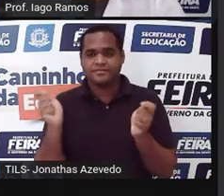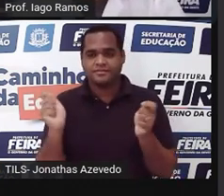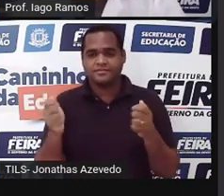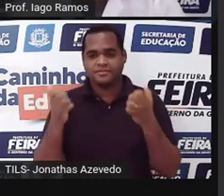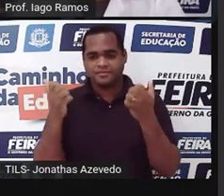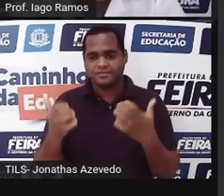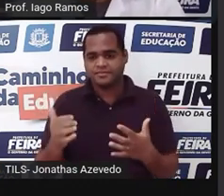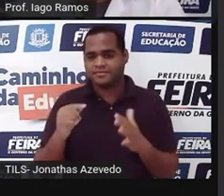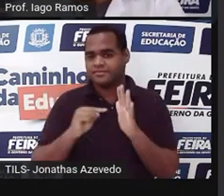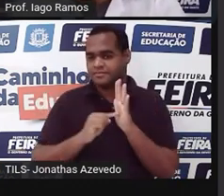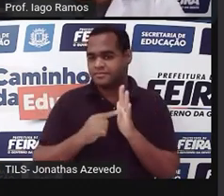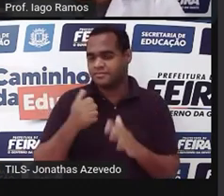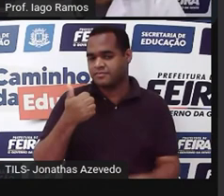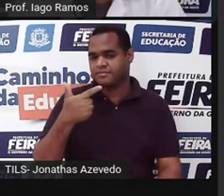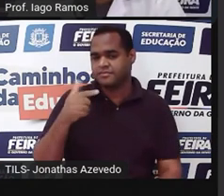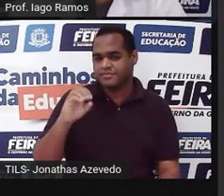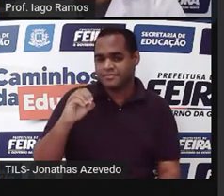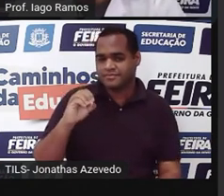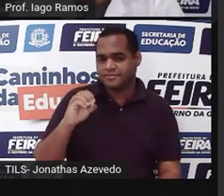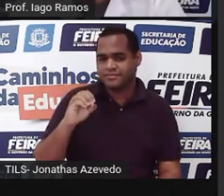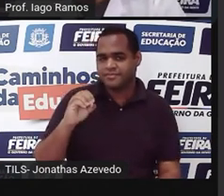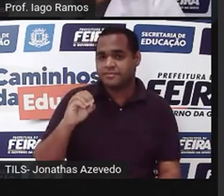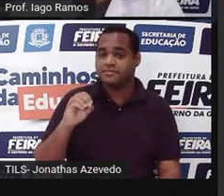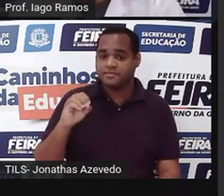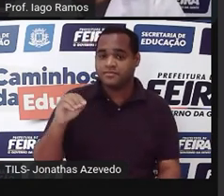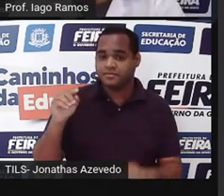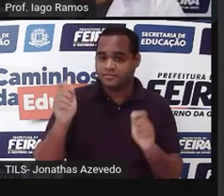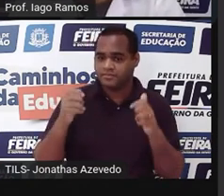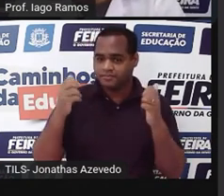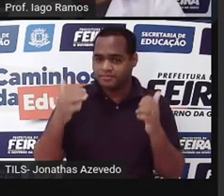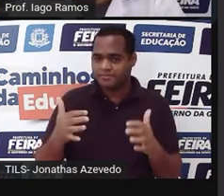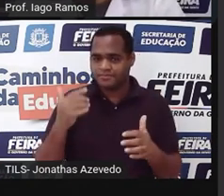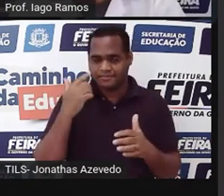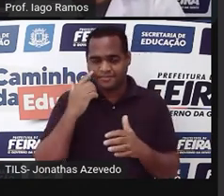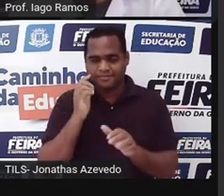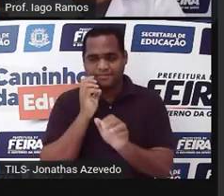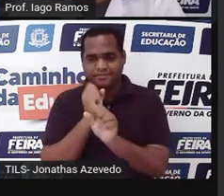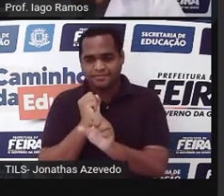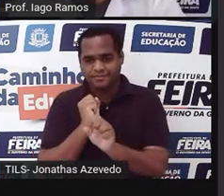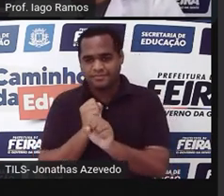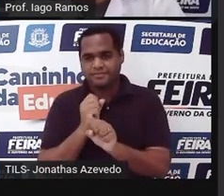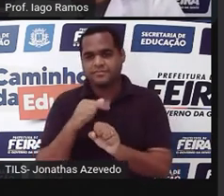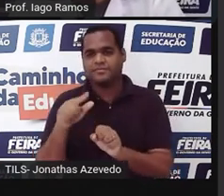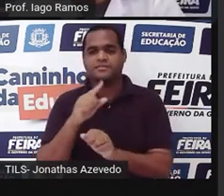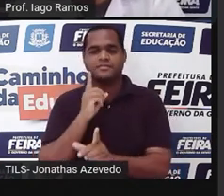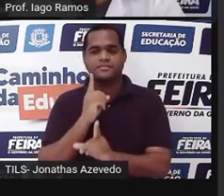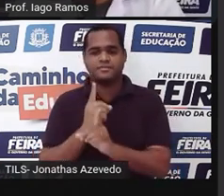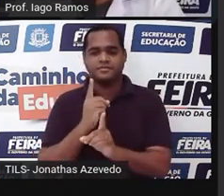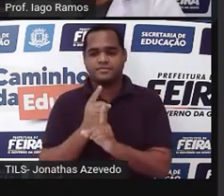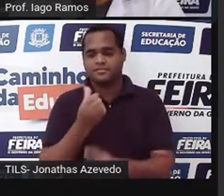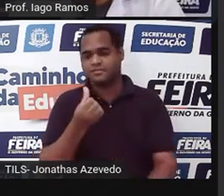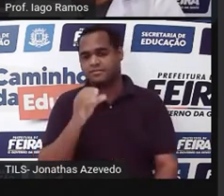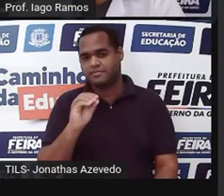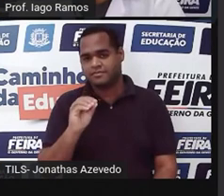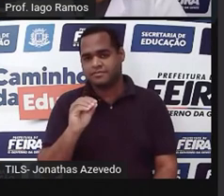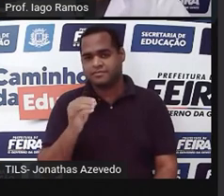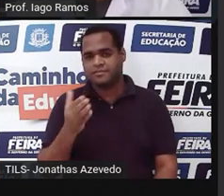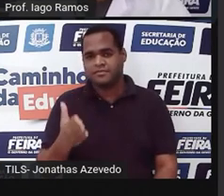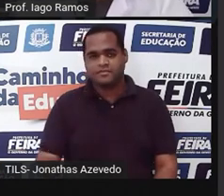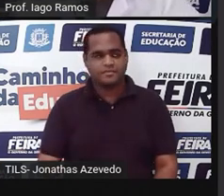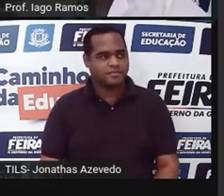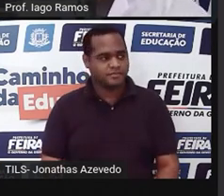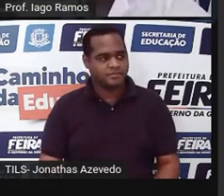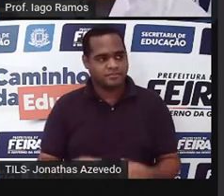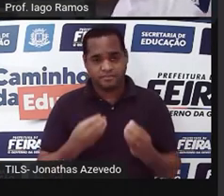Multiplicar por cento e vinte e quando a gente fizer esse cálculo Zinho a gente vai encontrar 60 e